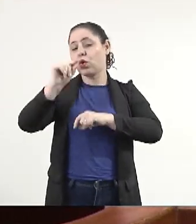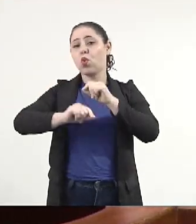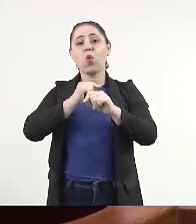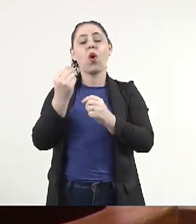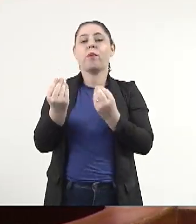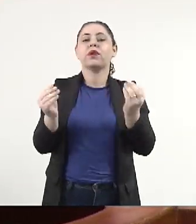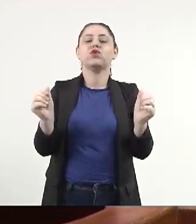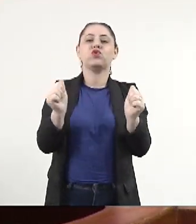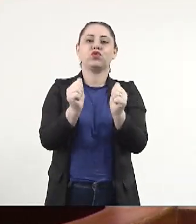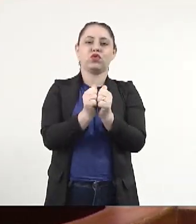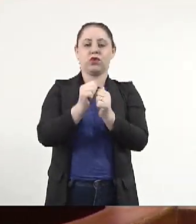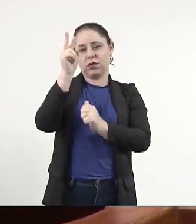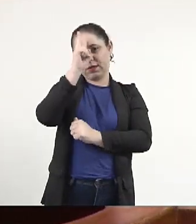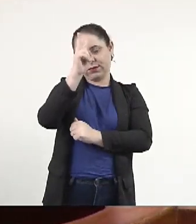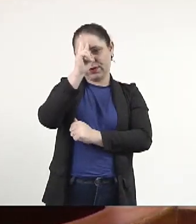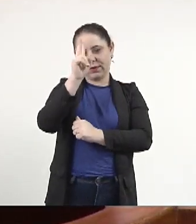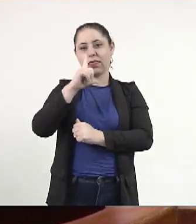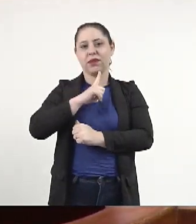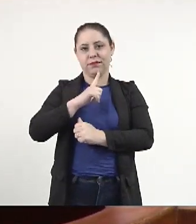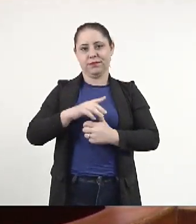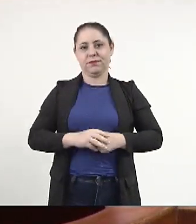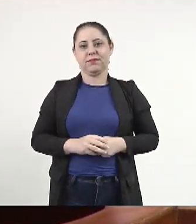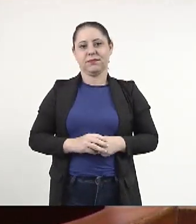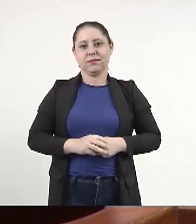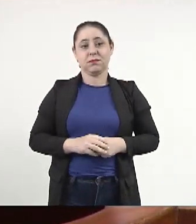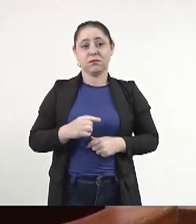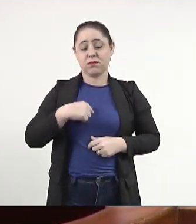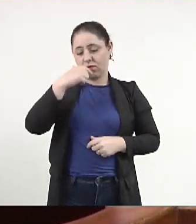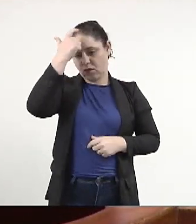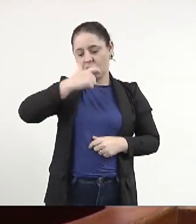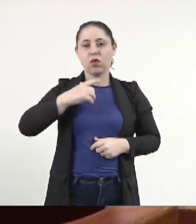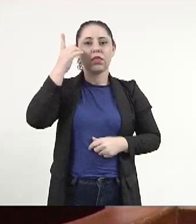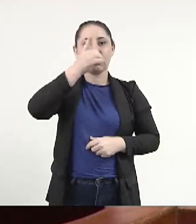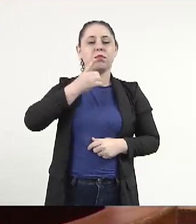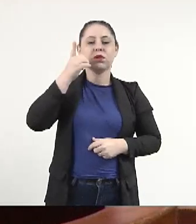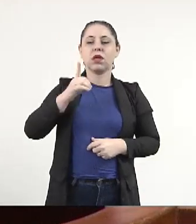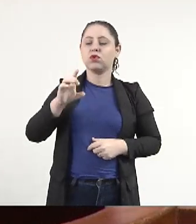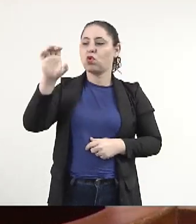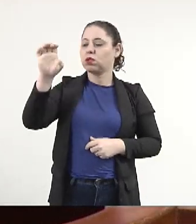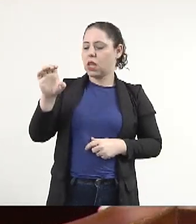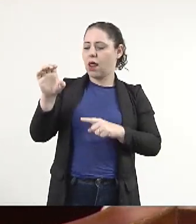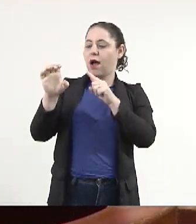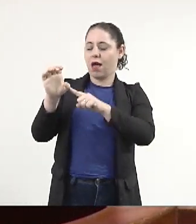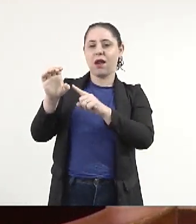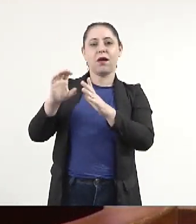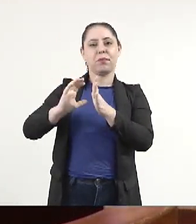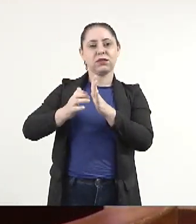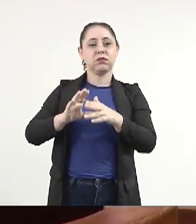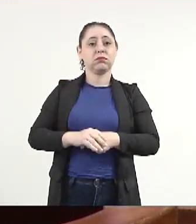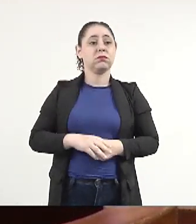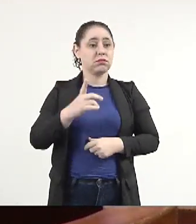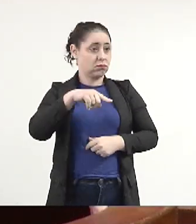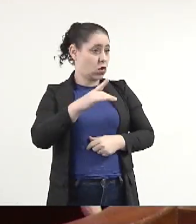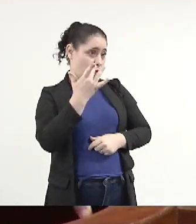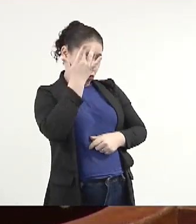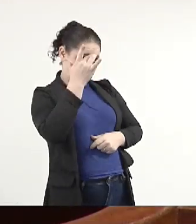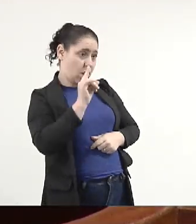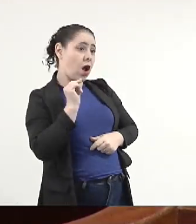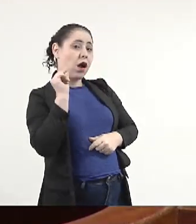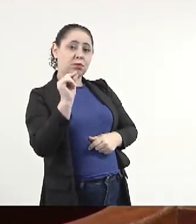que lado eu estou na história. Eu sou um deputado de esquerda, e para quem não